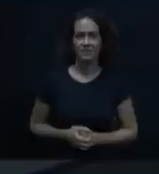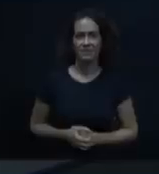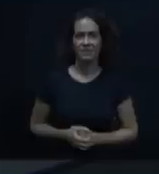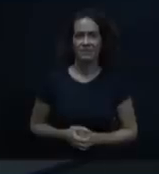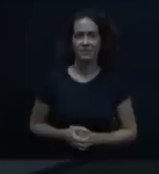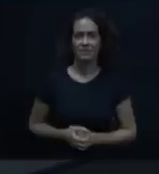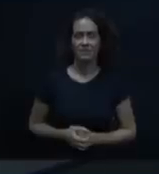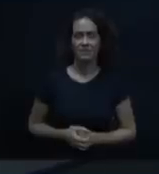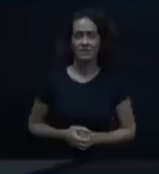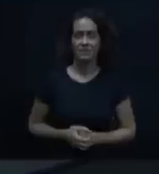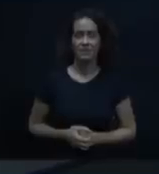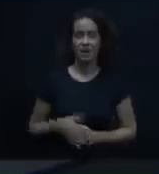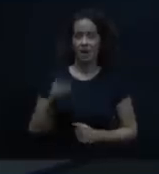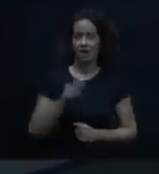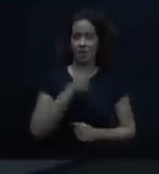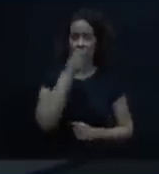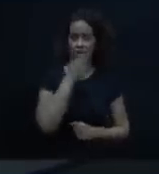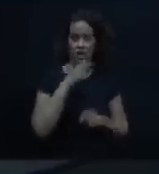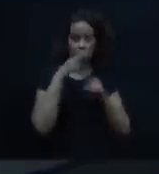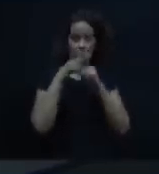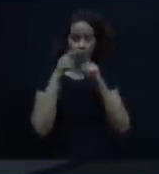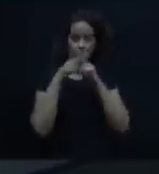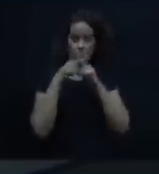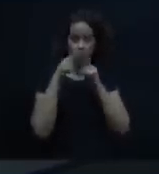Você jura que...